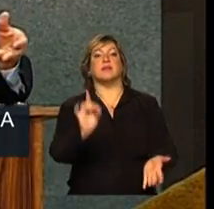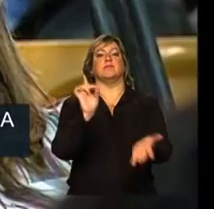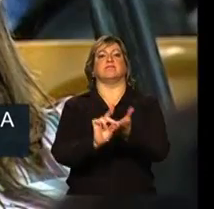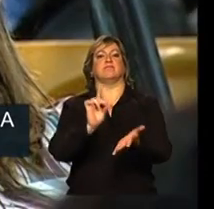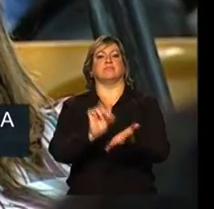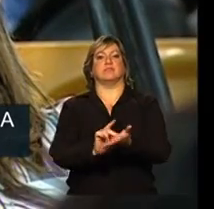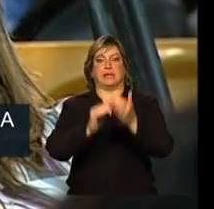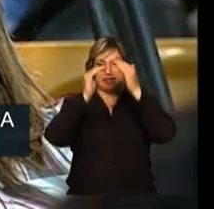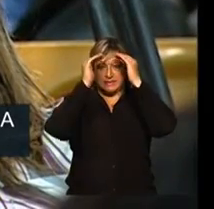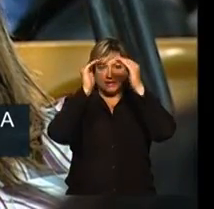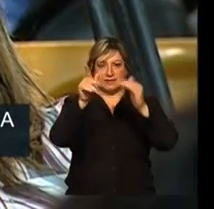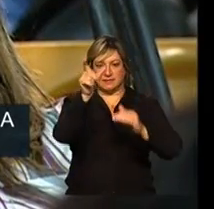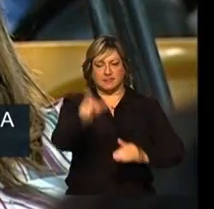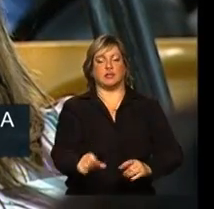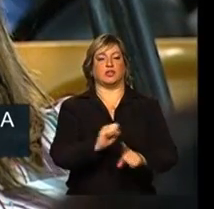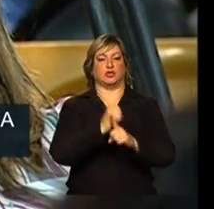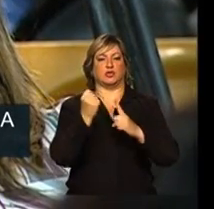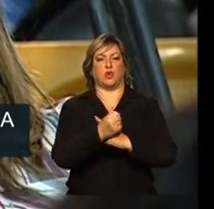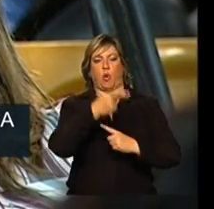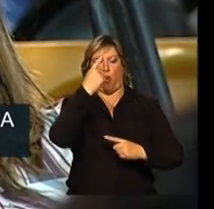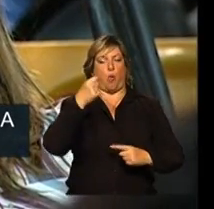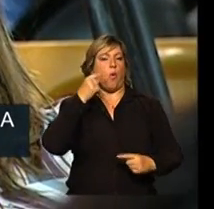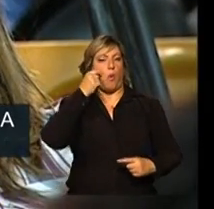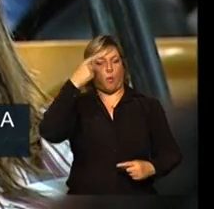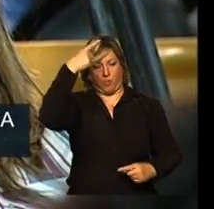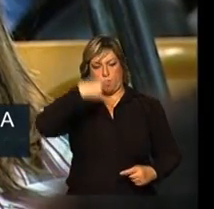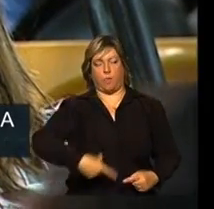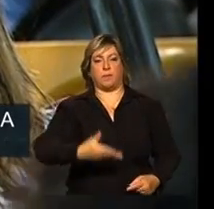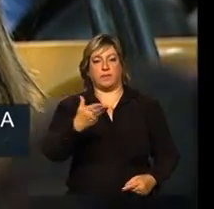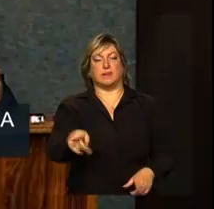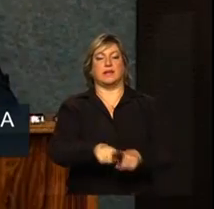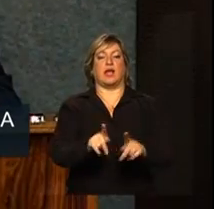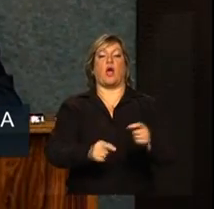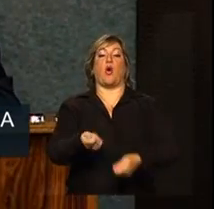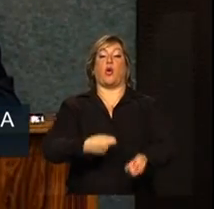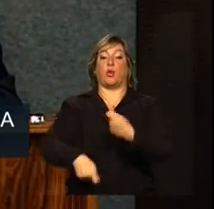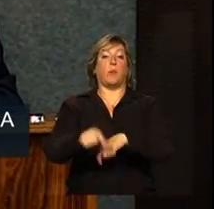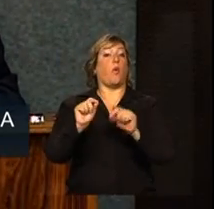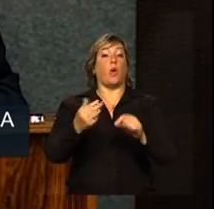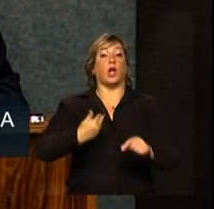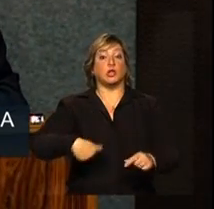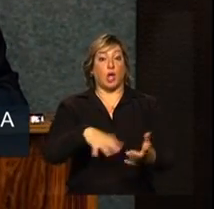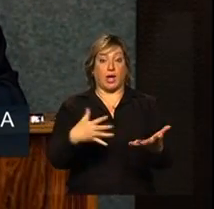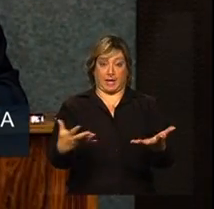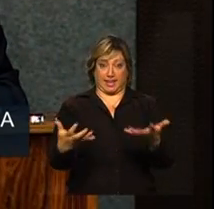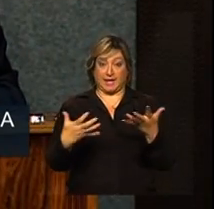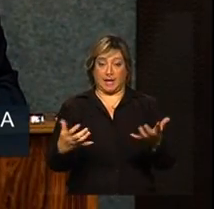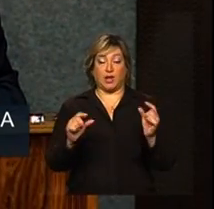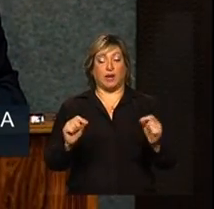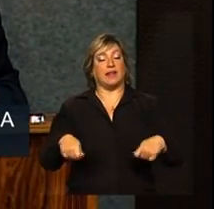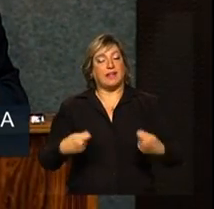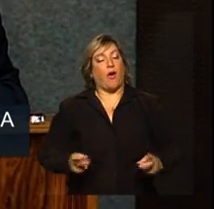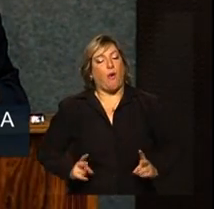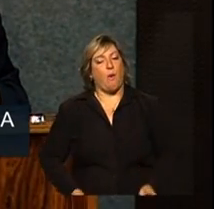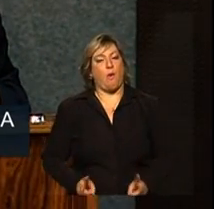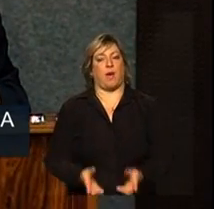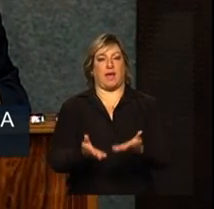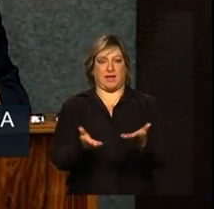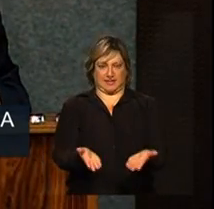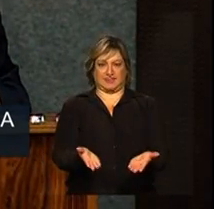realidade, realidade social, realidade humana, realidade econômica. E o que nós queremos é dar continuidade a